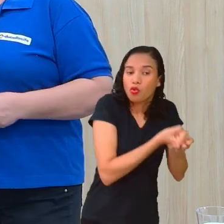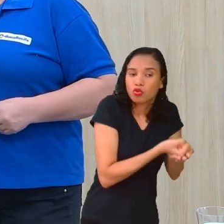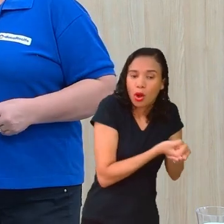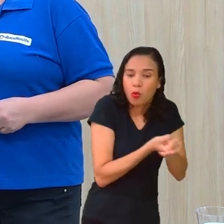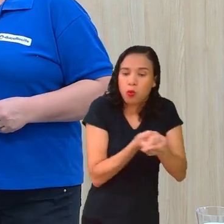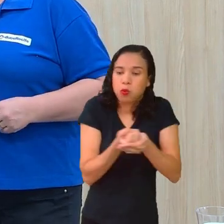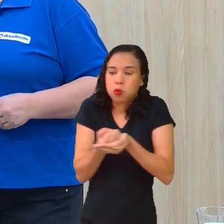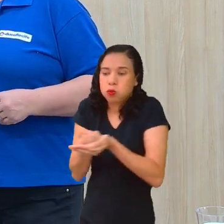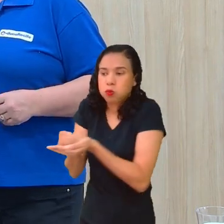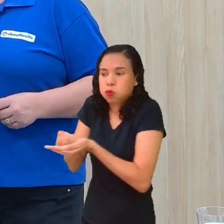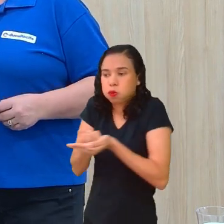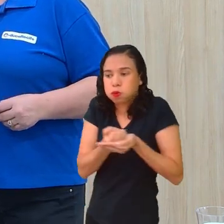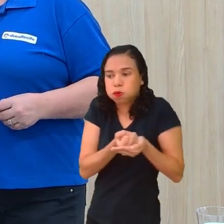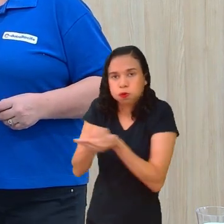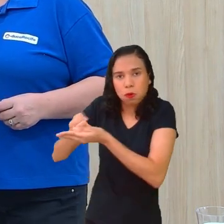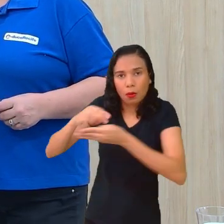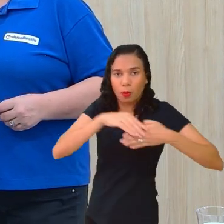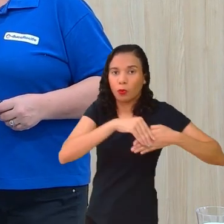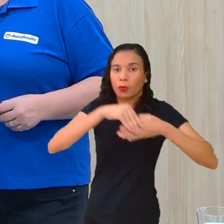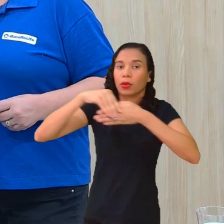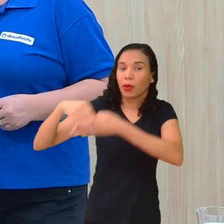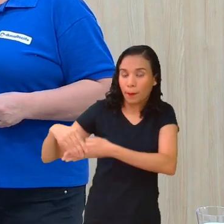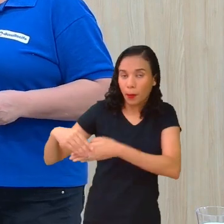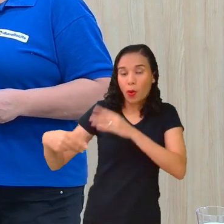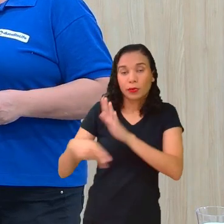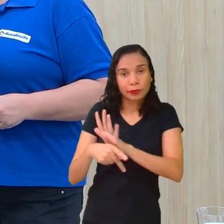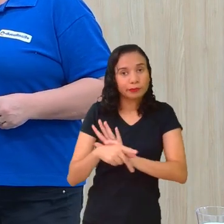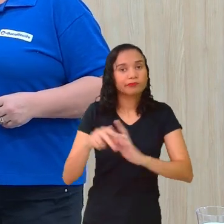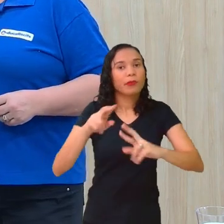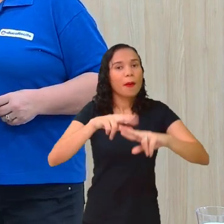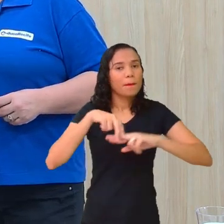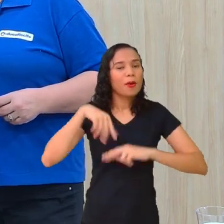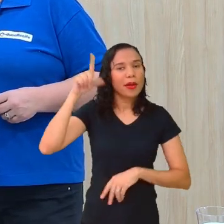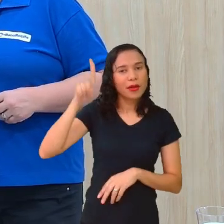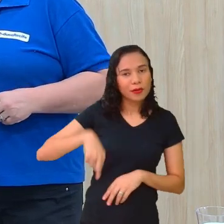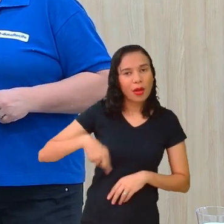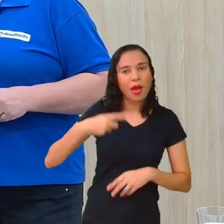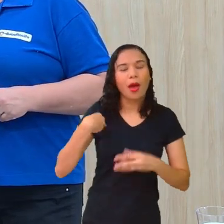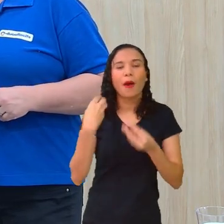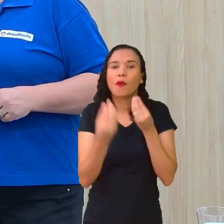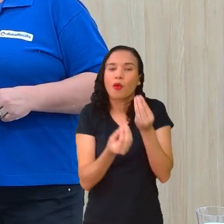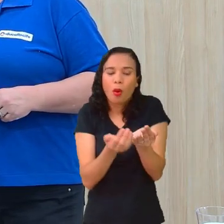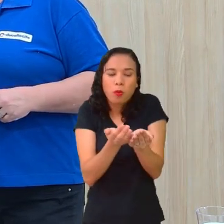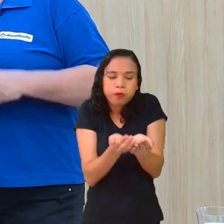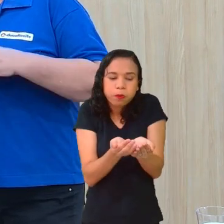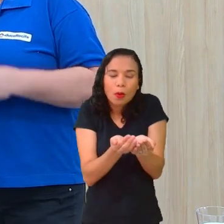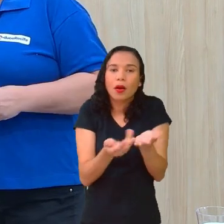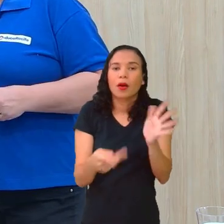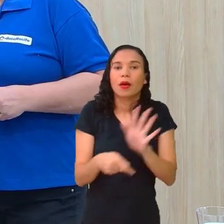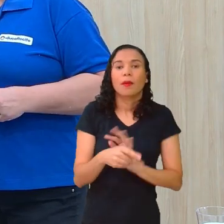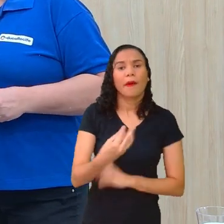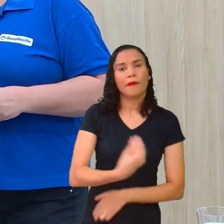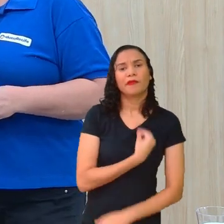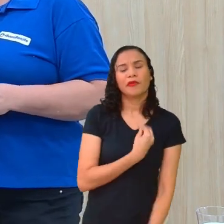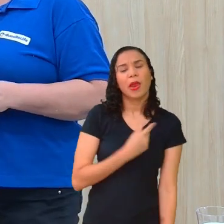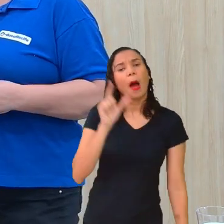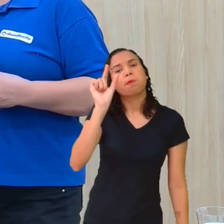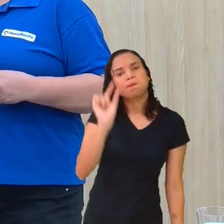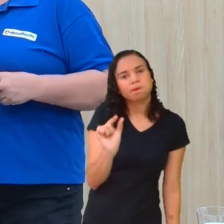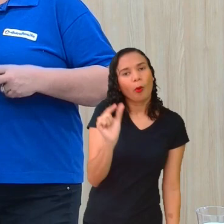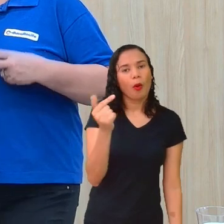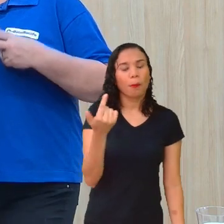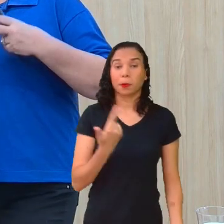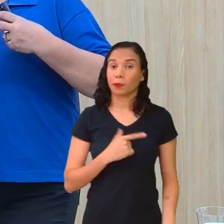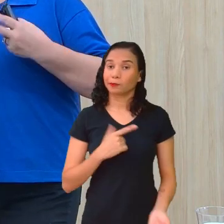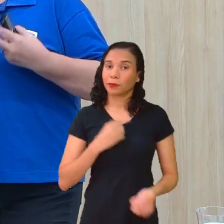os nutrientes e os gases. Por esse motivo, essas células, elas têm um tempo de vida curto, porque não tem